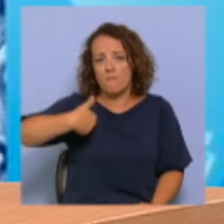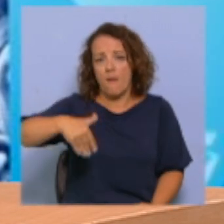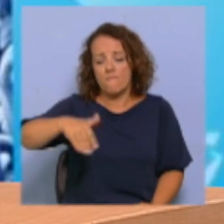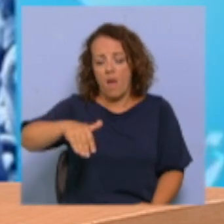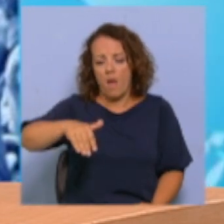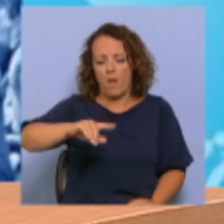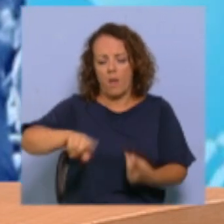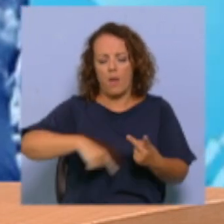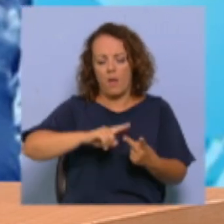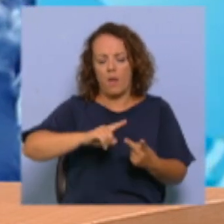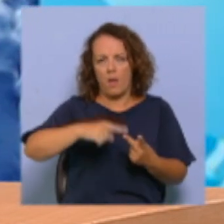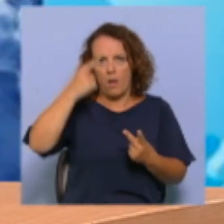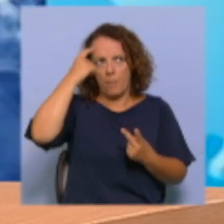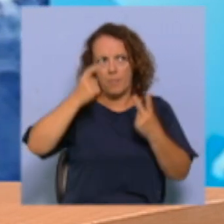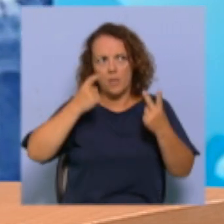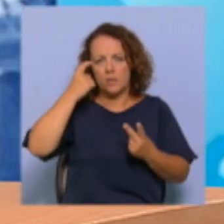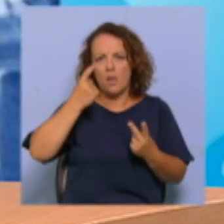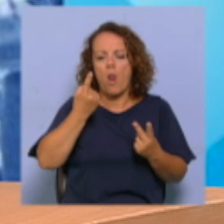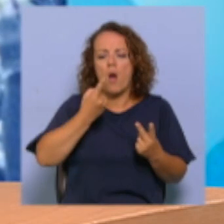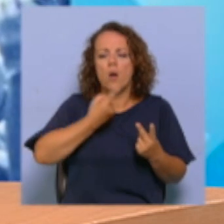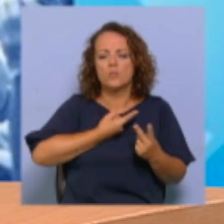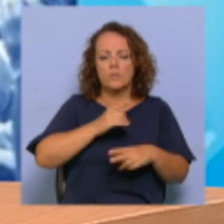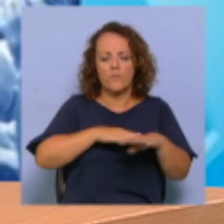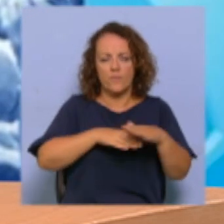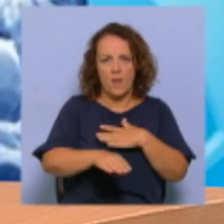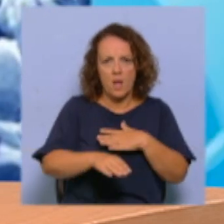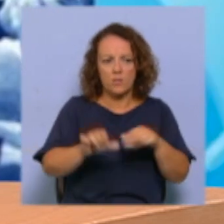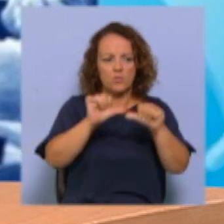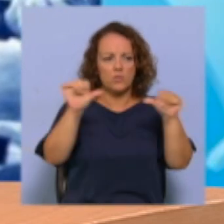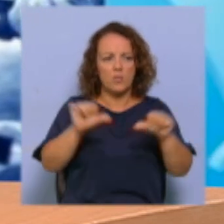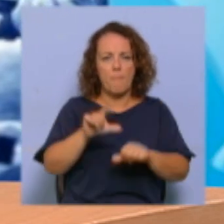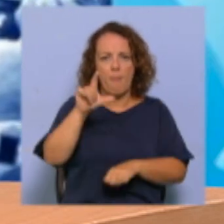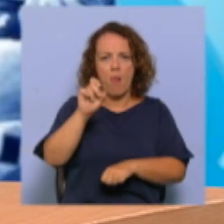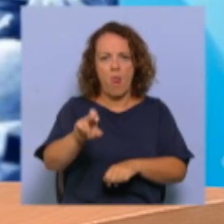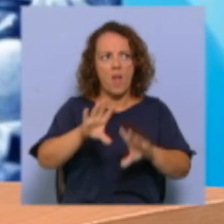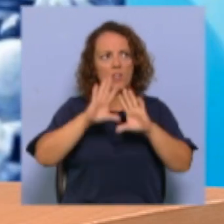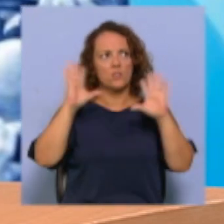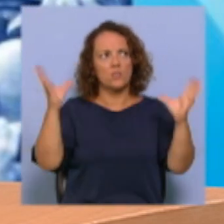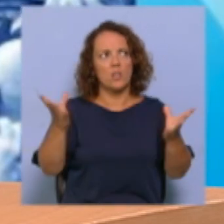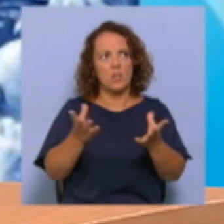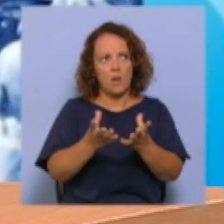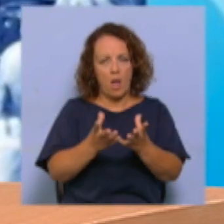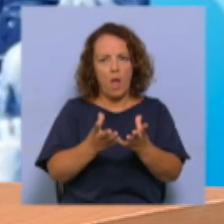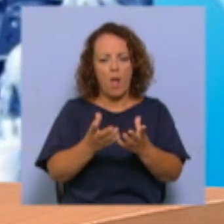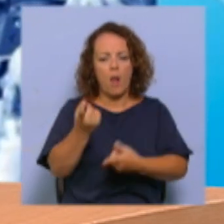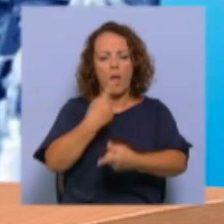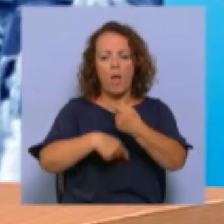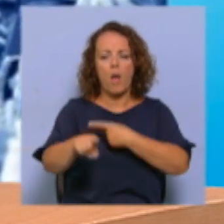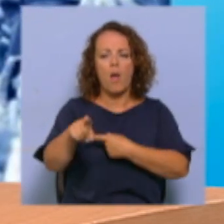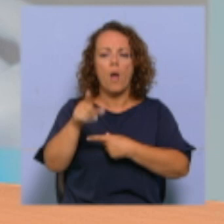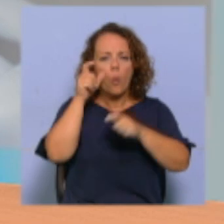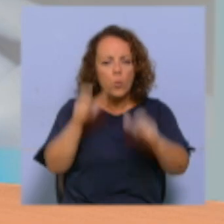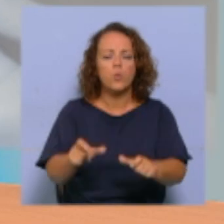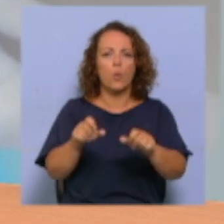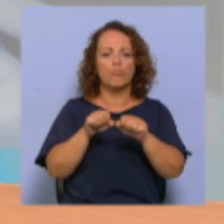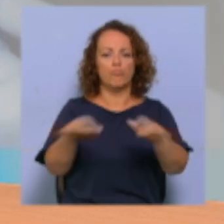que pode ser feito do ponto de vista da saúde e do sistema dos lares em geral, para que esses surtos possam ser limitados. Infelizmente,